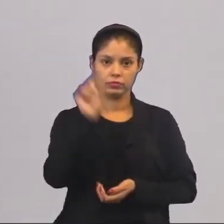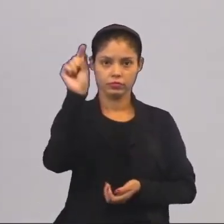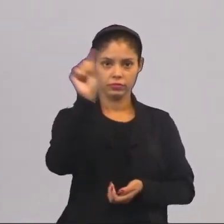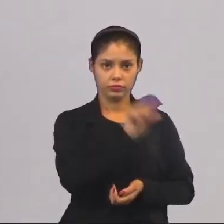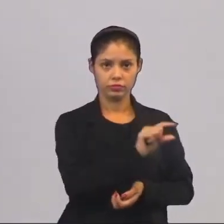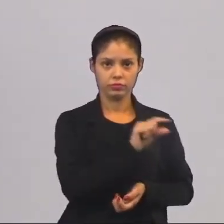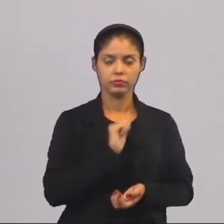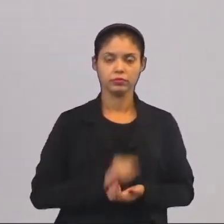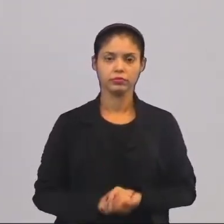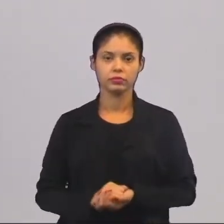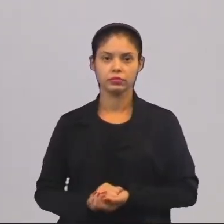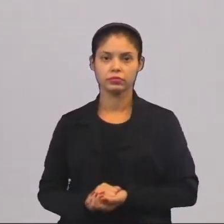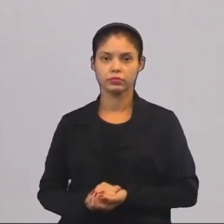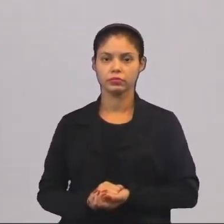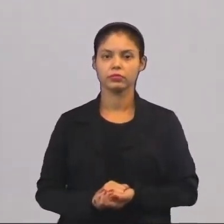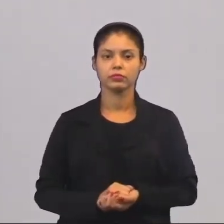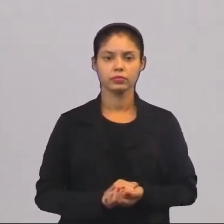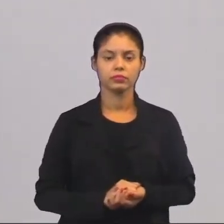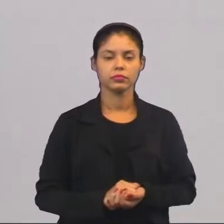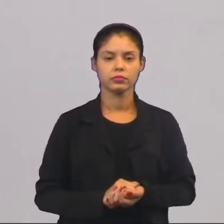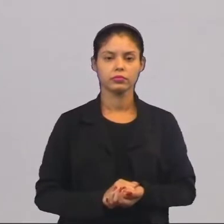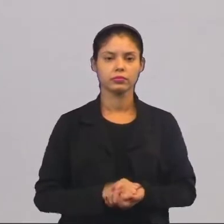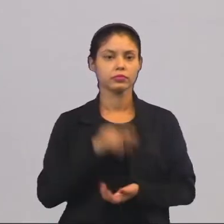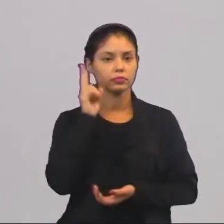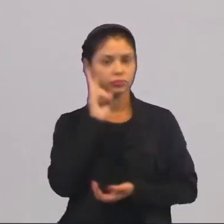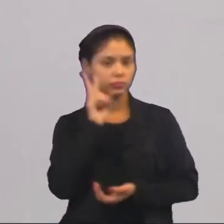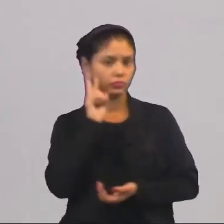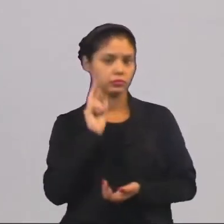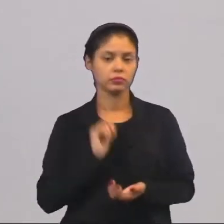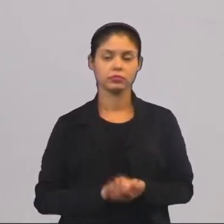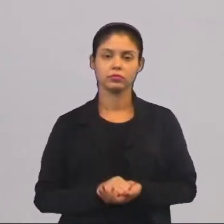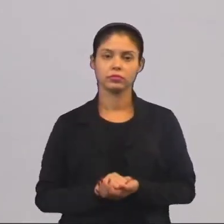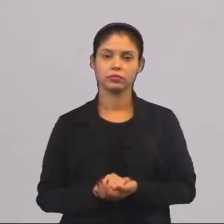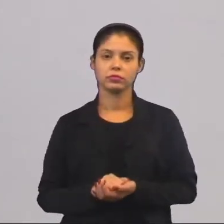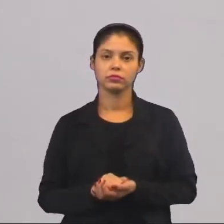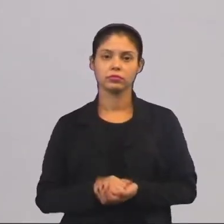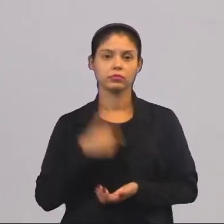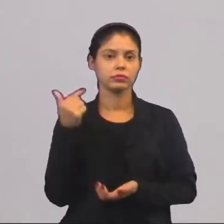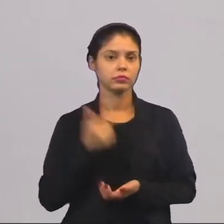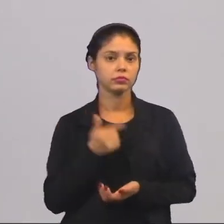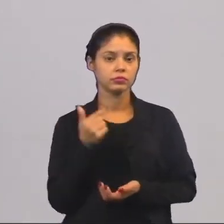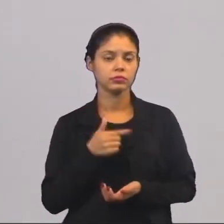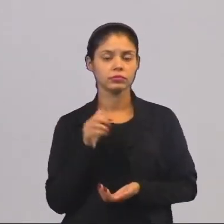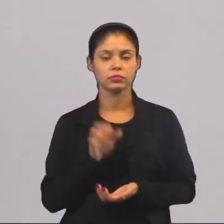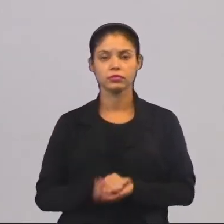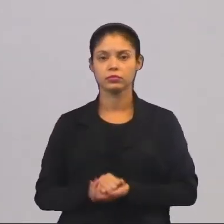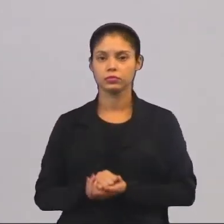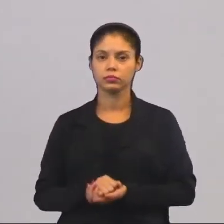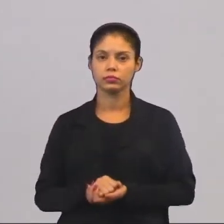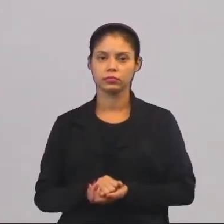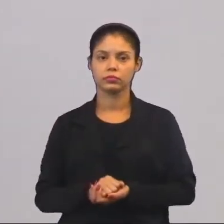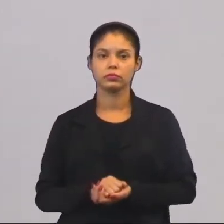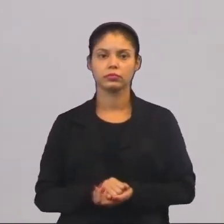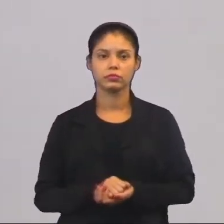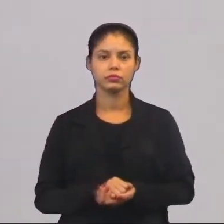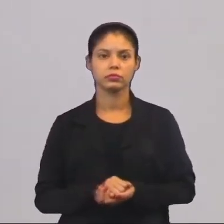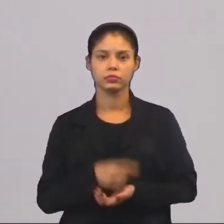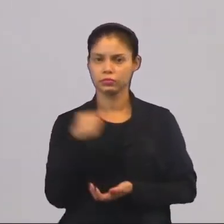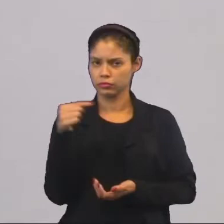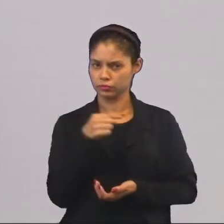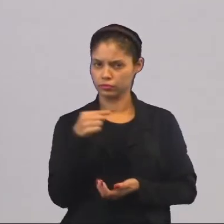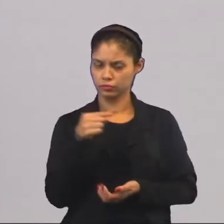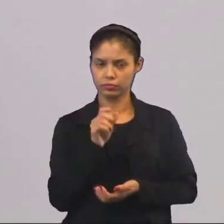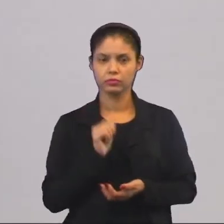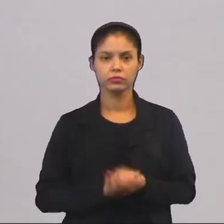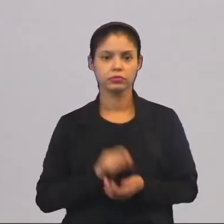diagonal principal. E logo em seguida, lembrando, eu vou multiplicar a diagonal secundária. A diagonal secundária tem um